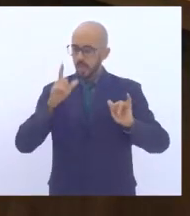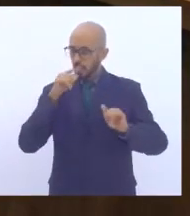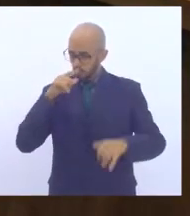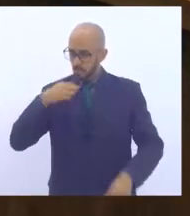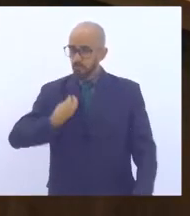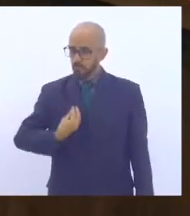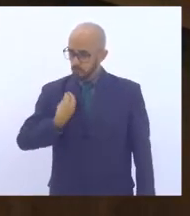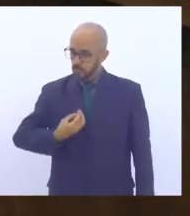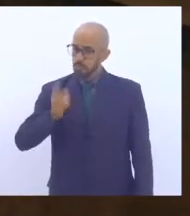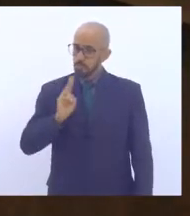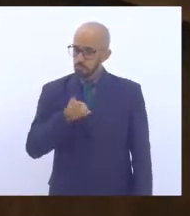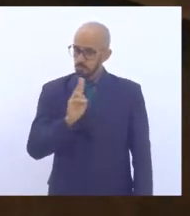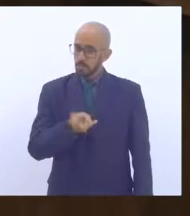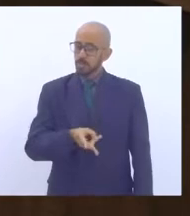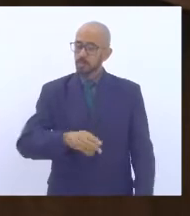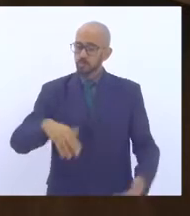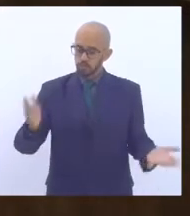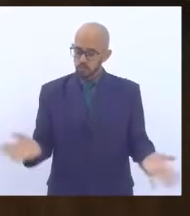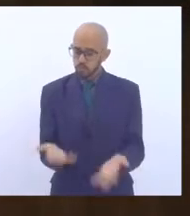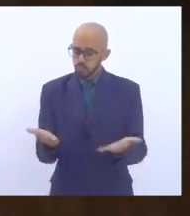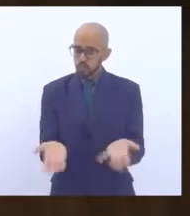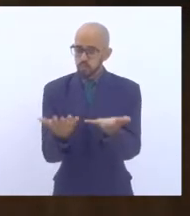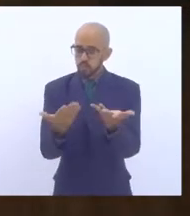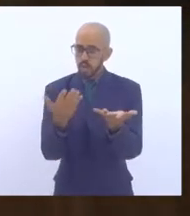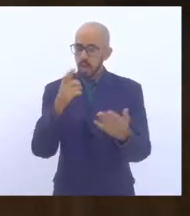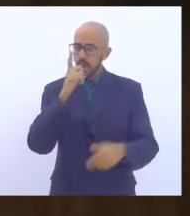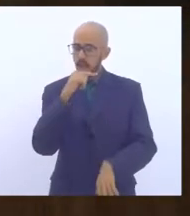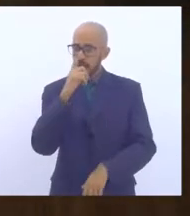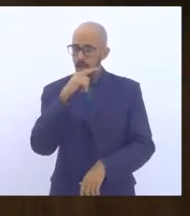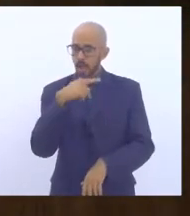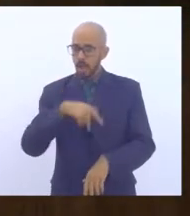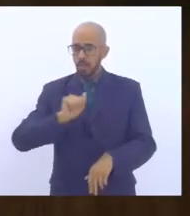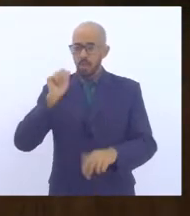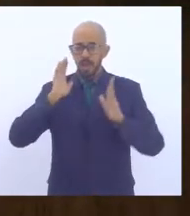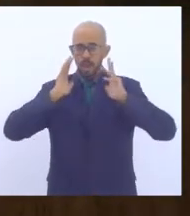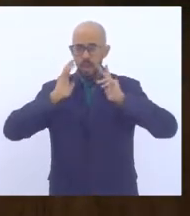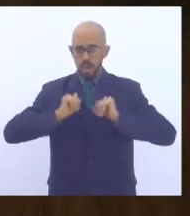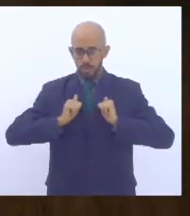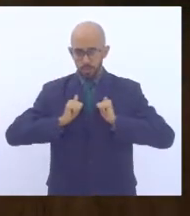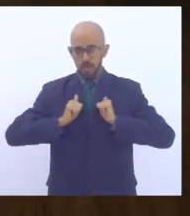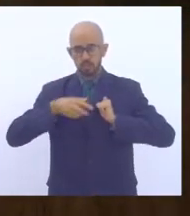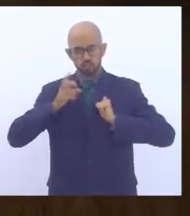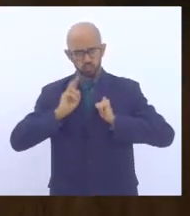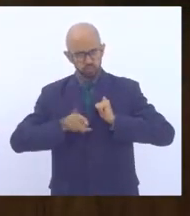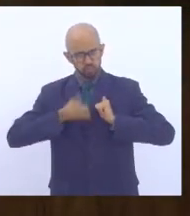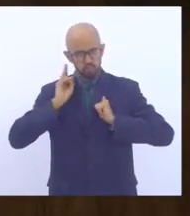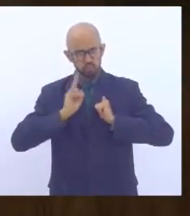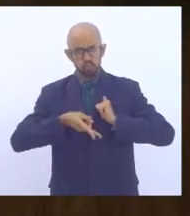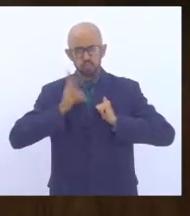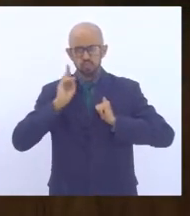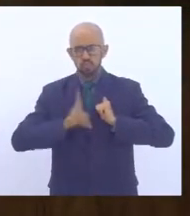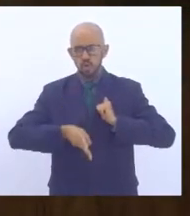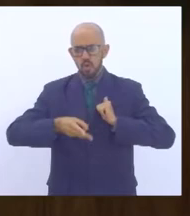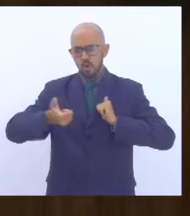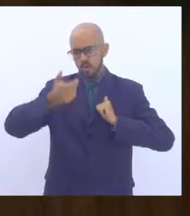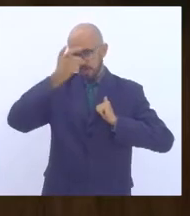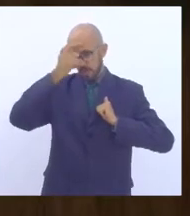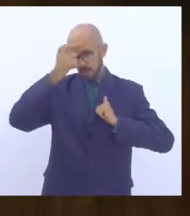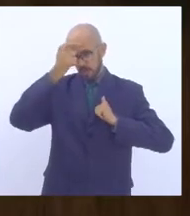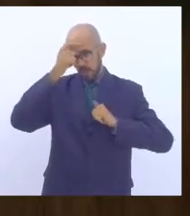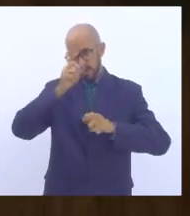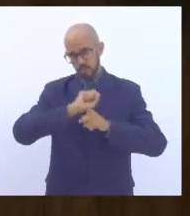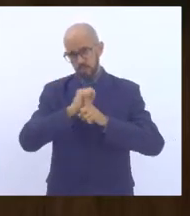dia de todas as formas que estimular o consumo de água potável de forma constante de moda concientizar